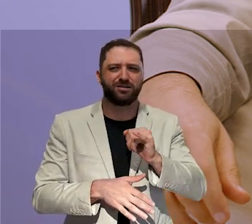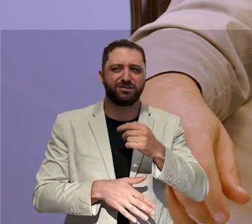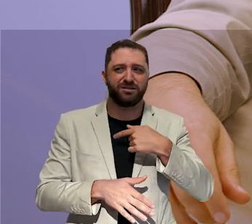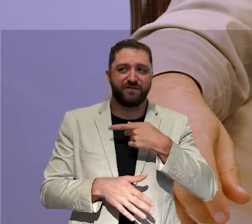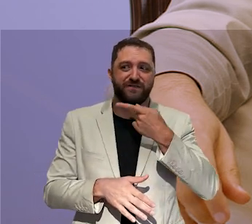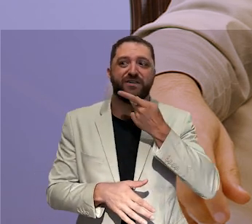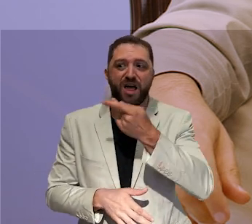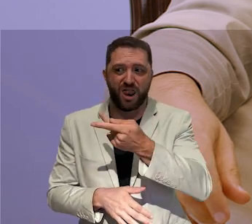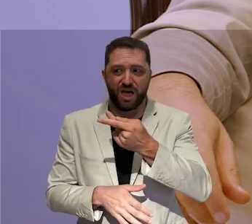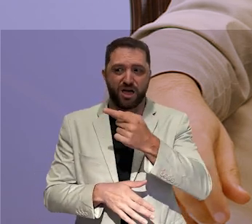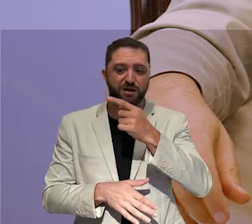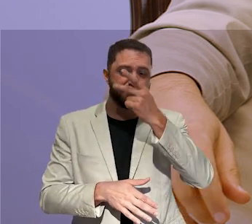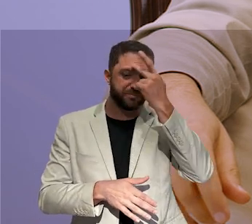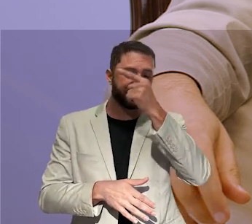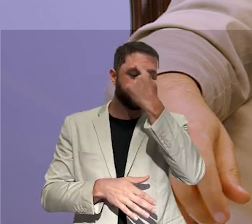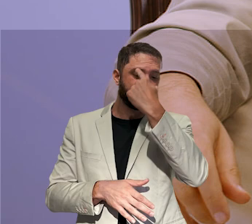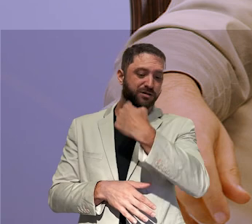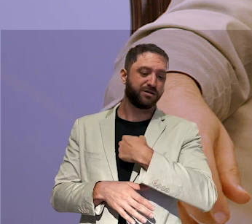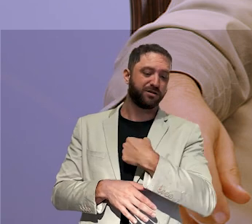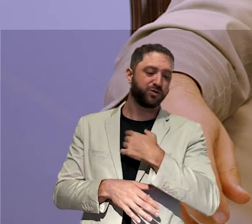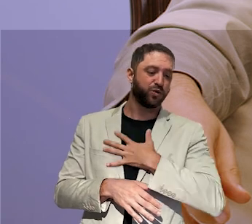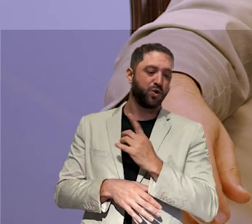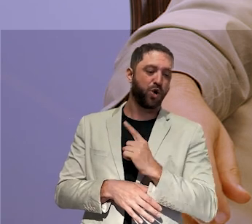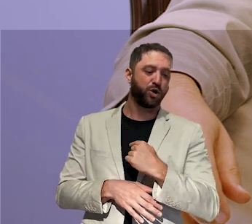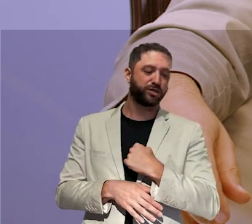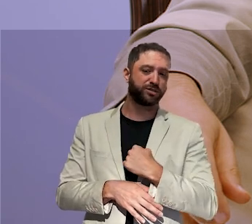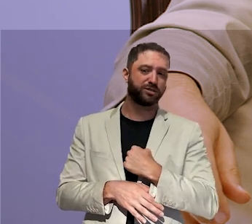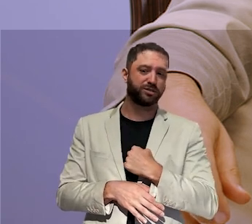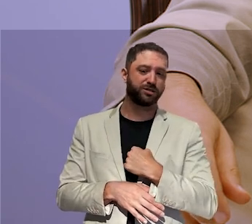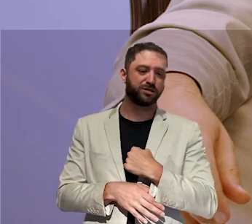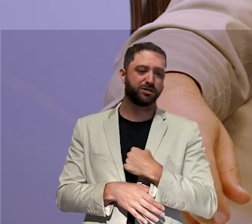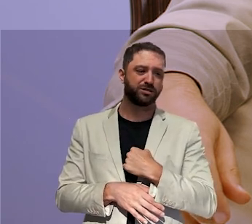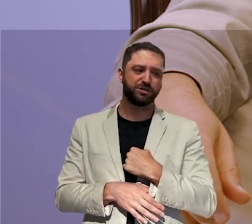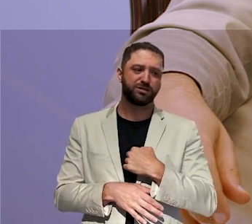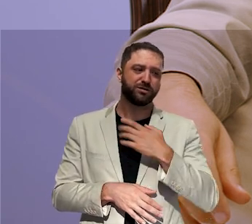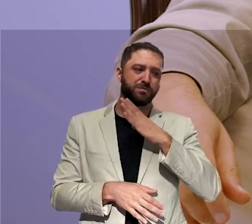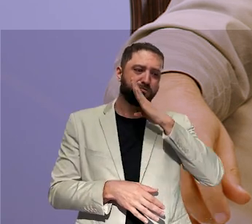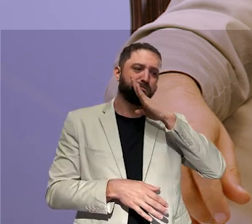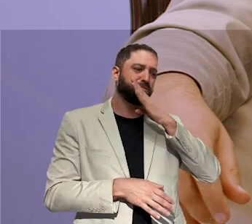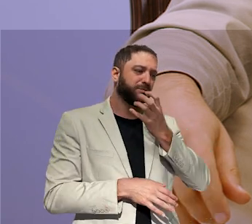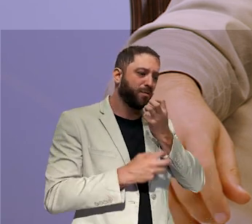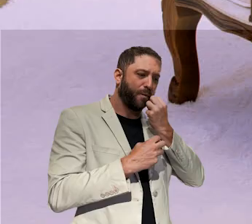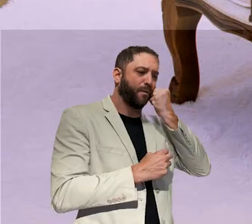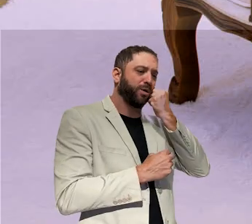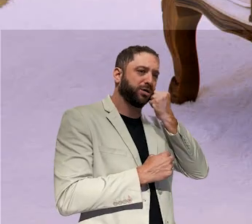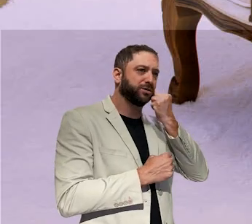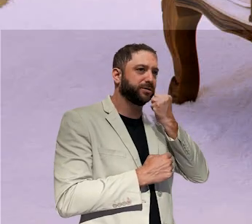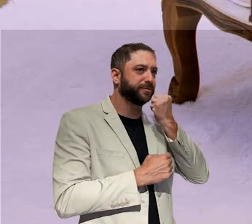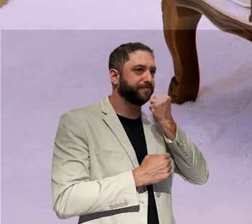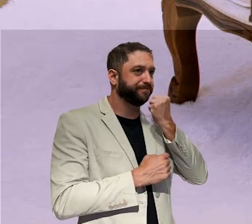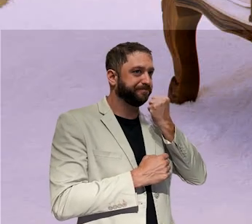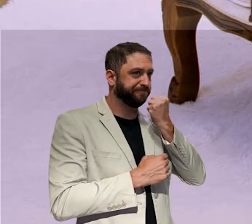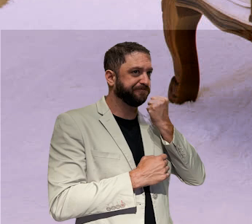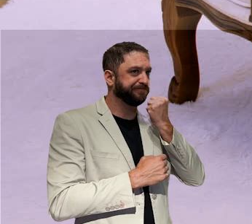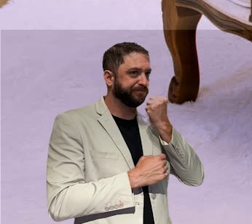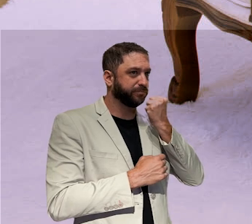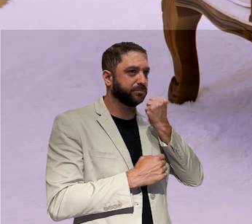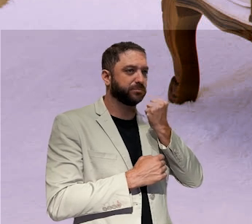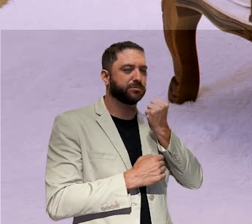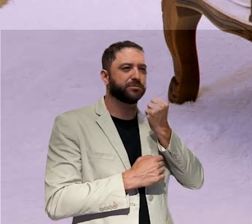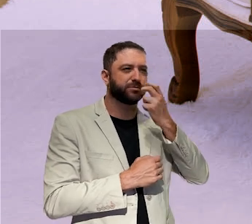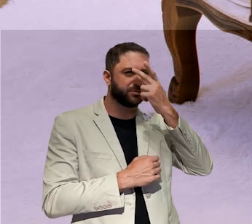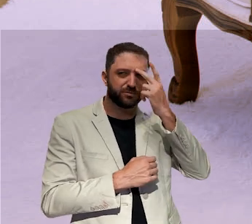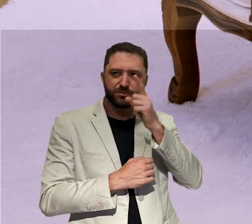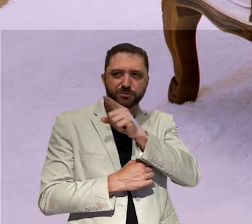ah, é feio, não posso falar isso pra ninguém, o que que vão pensar de mim? É algo não autêntico também. Mas como que a pessoa se